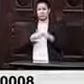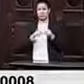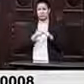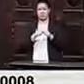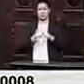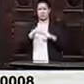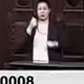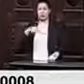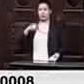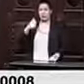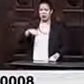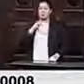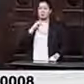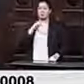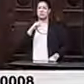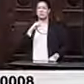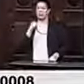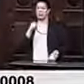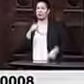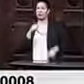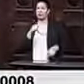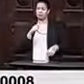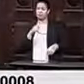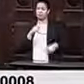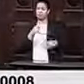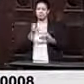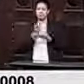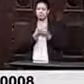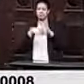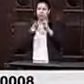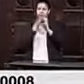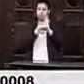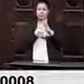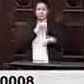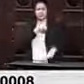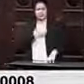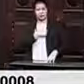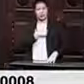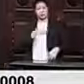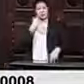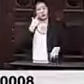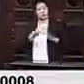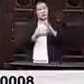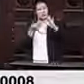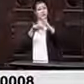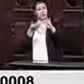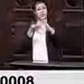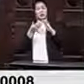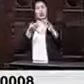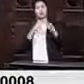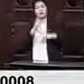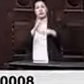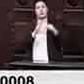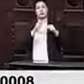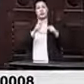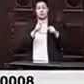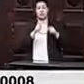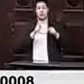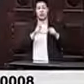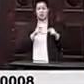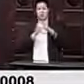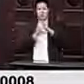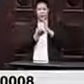uma avaliação dos incentivos fiscais para retirar daquilo que é chamado de